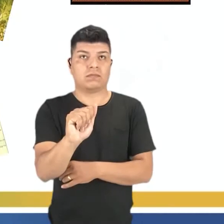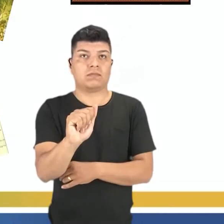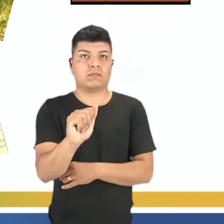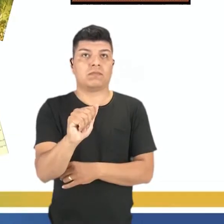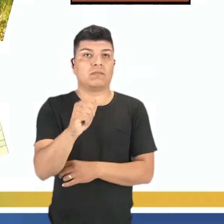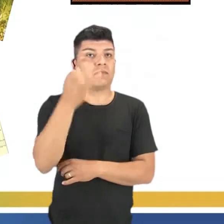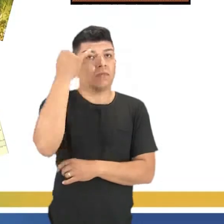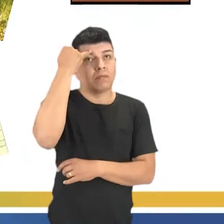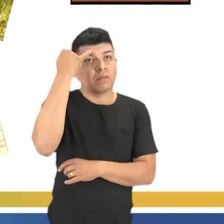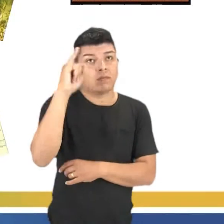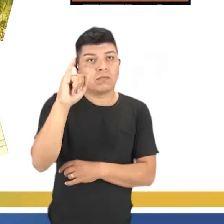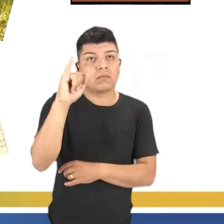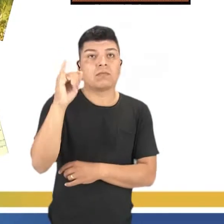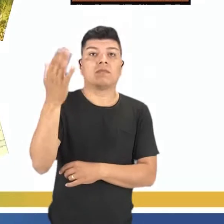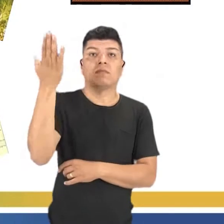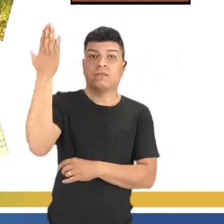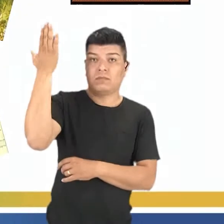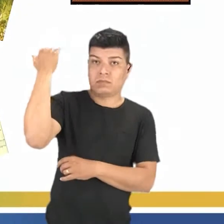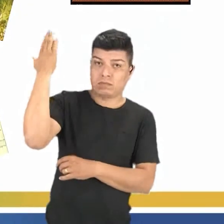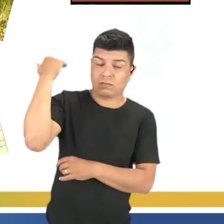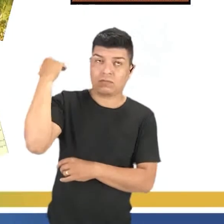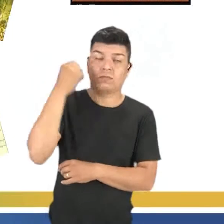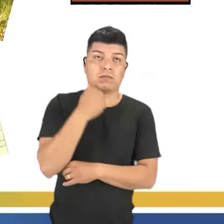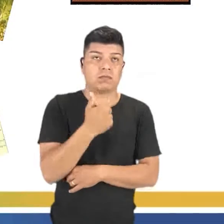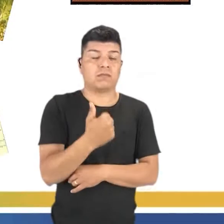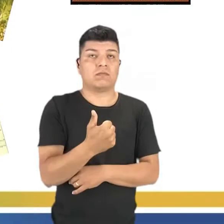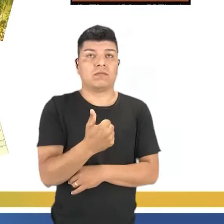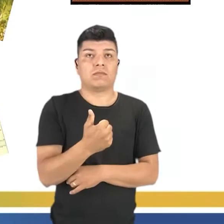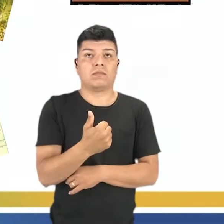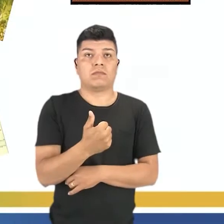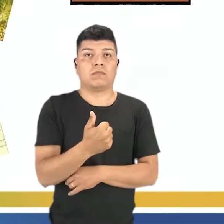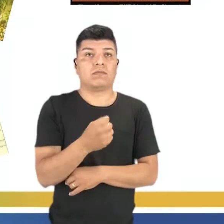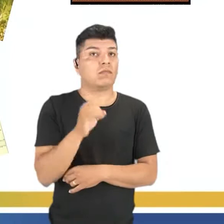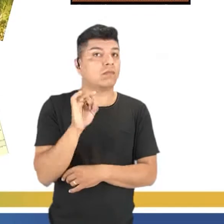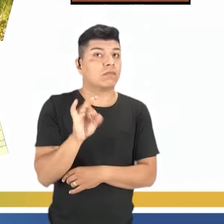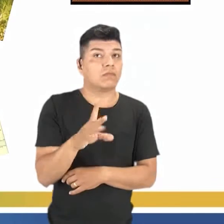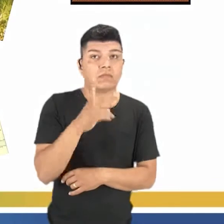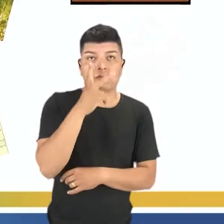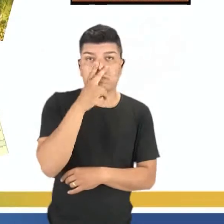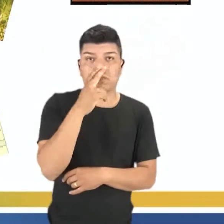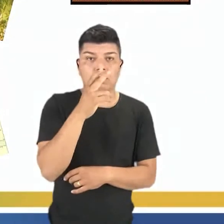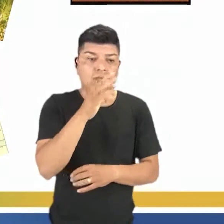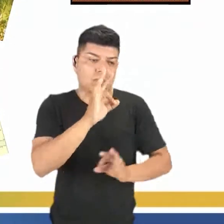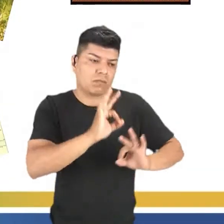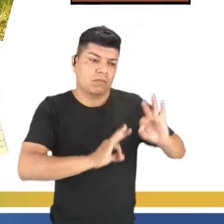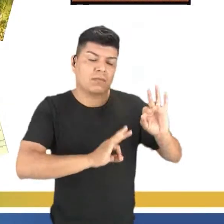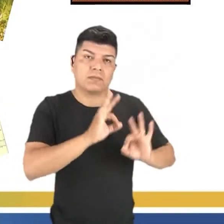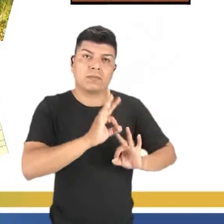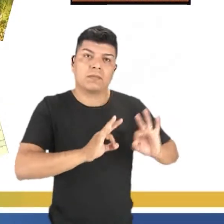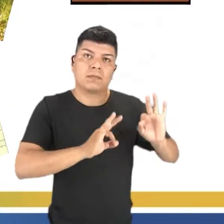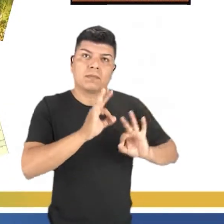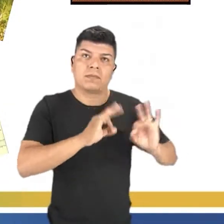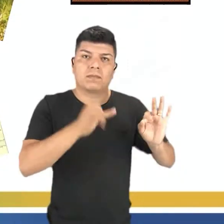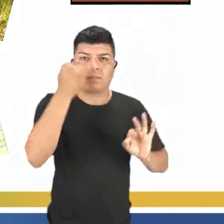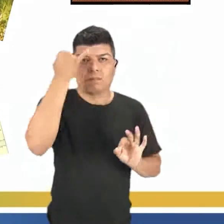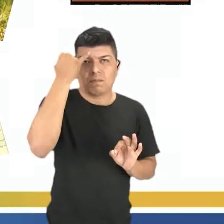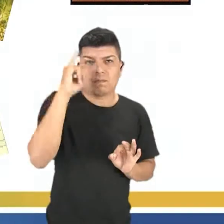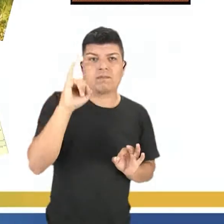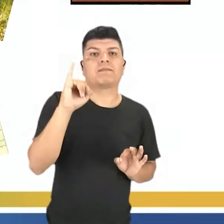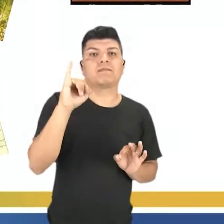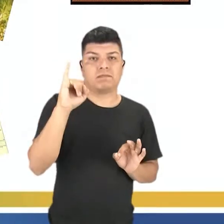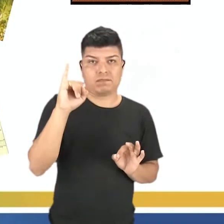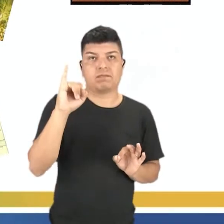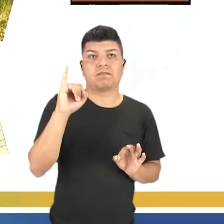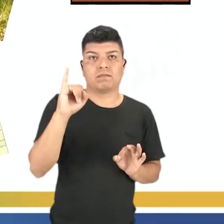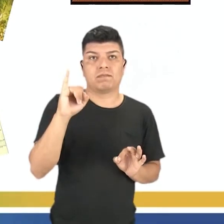à ideia medieval, tá bom? Então, só que há um remontar da ideia medieval, uma releitura